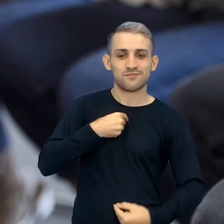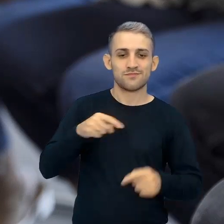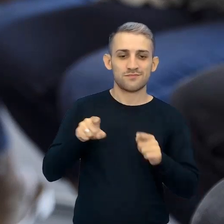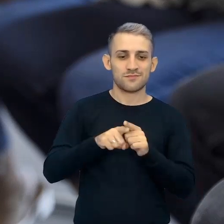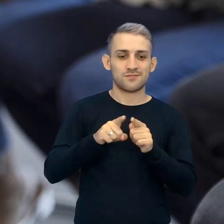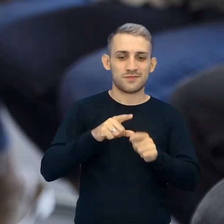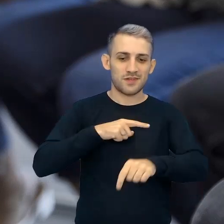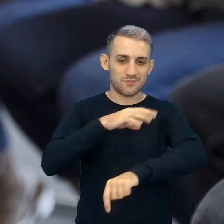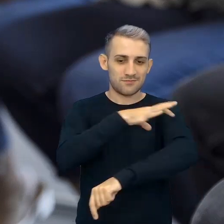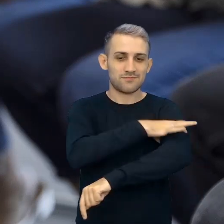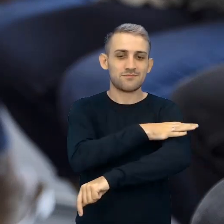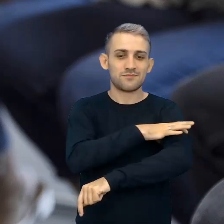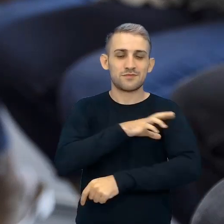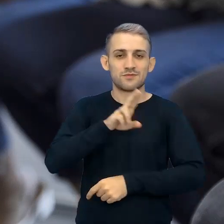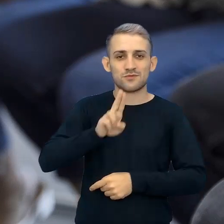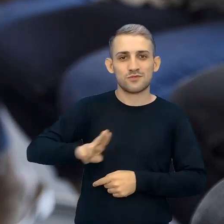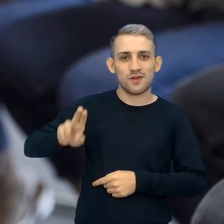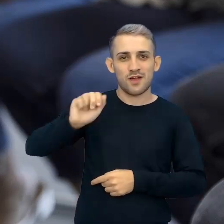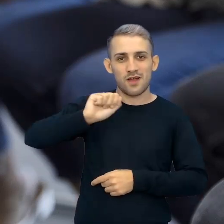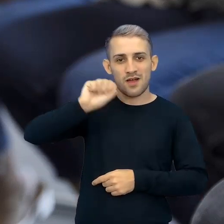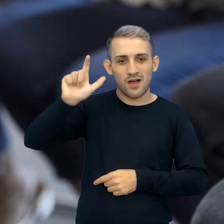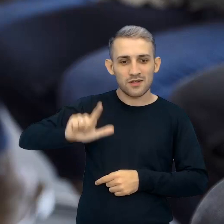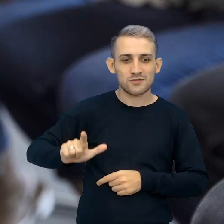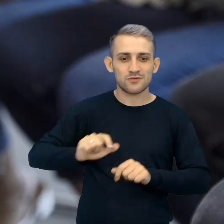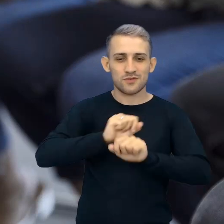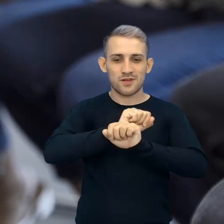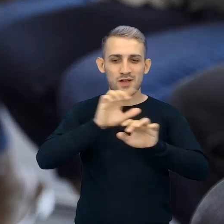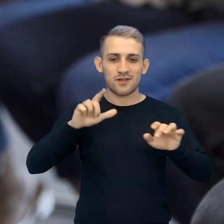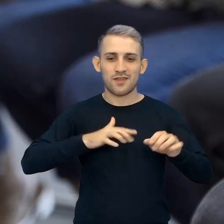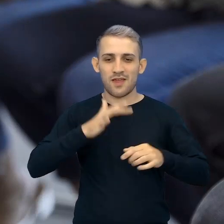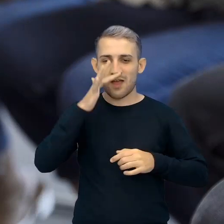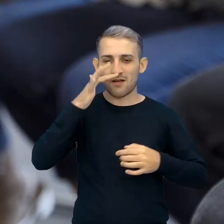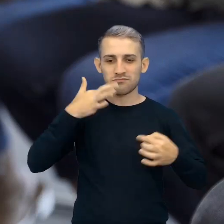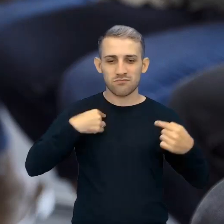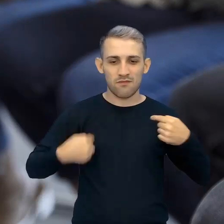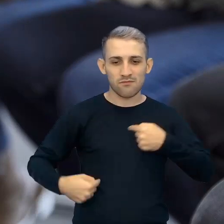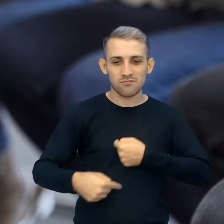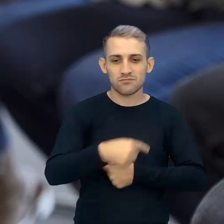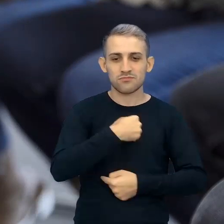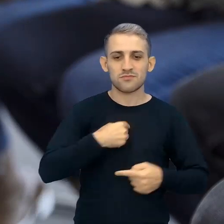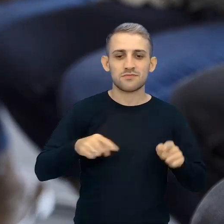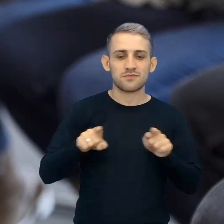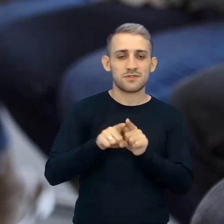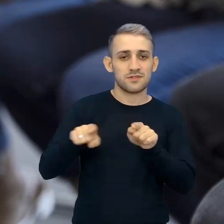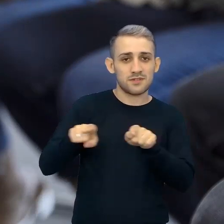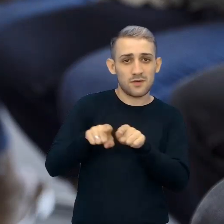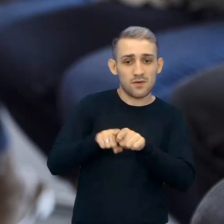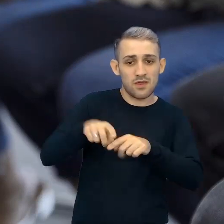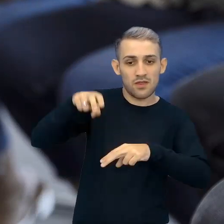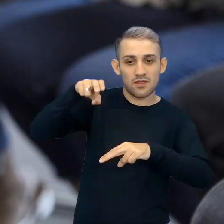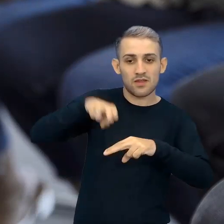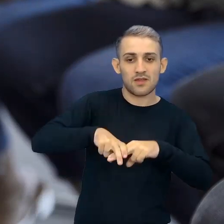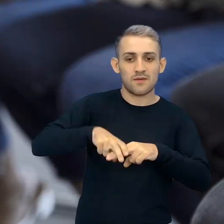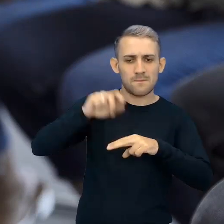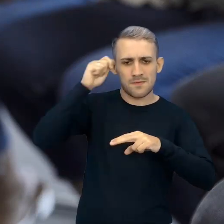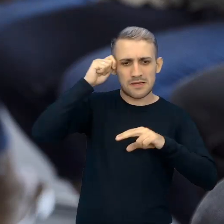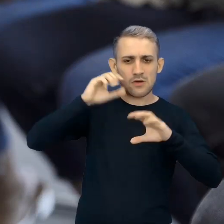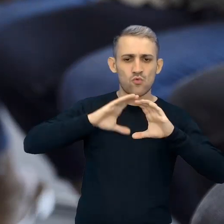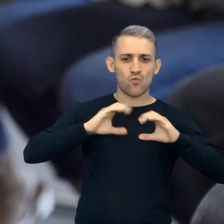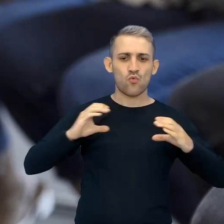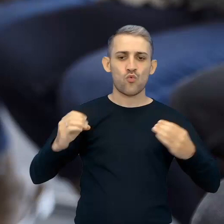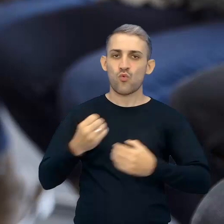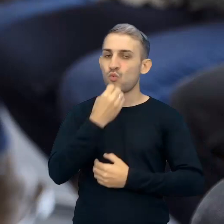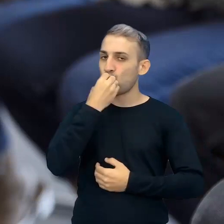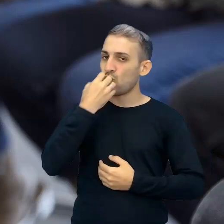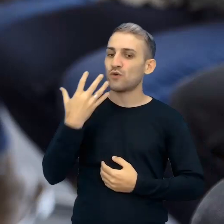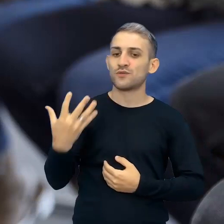cor azulada mais clara, com algumas estampas de folhas aí com diversas cores. Estou sentado numa poltrona preta muito